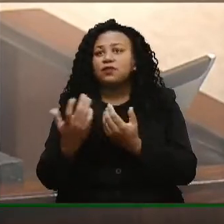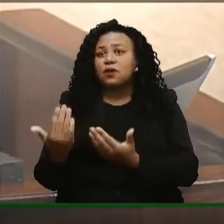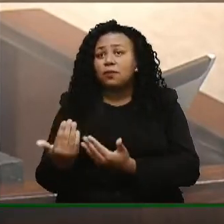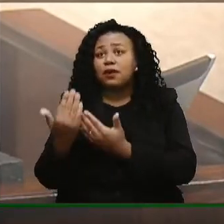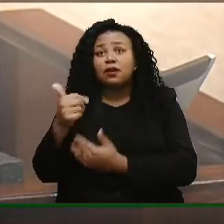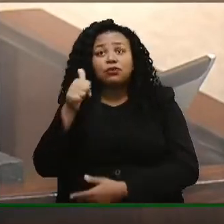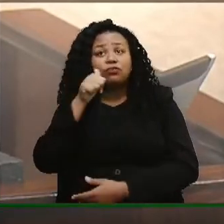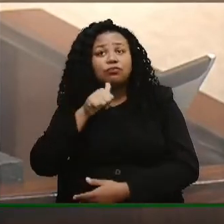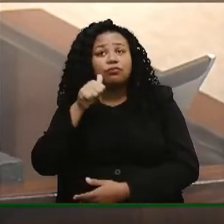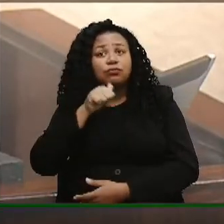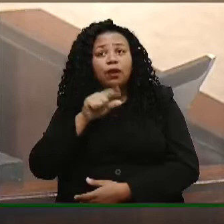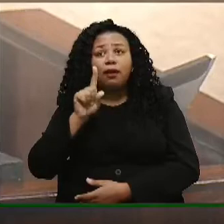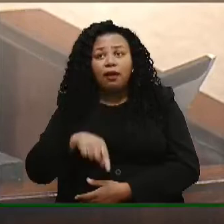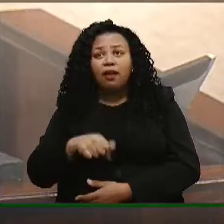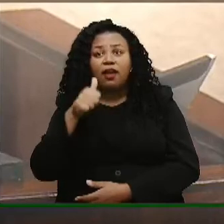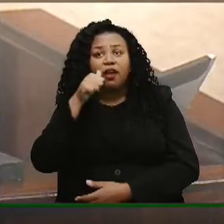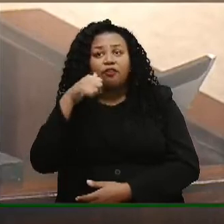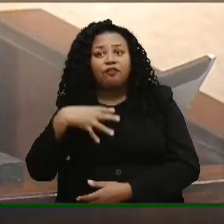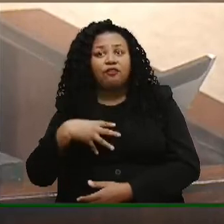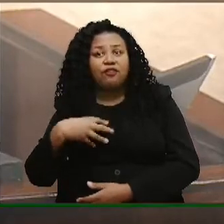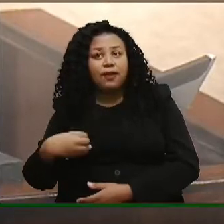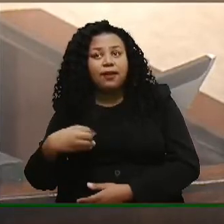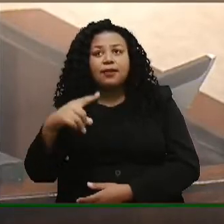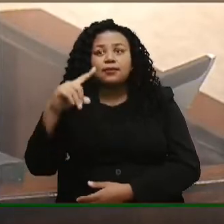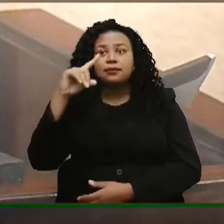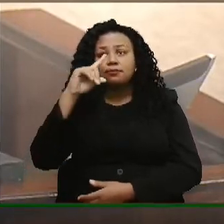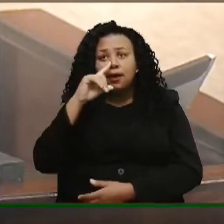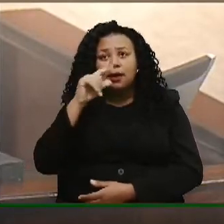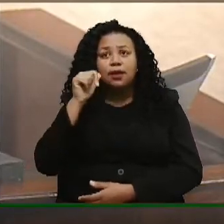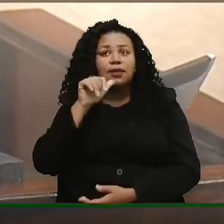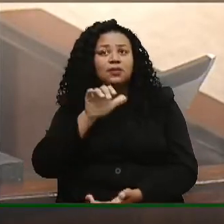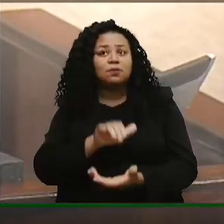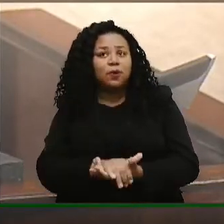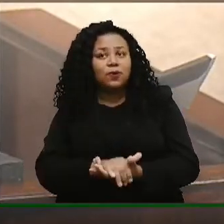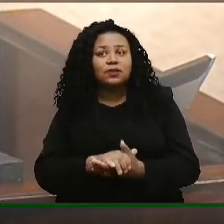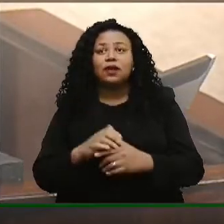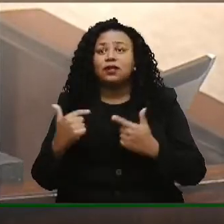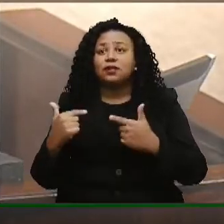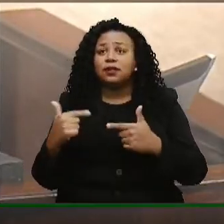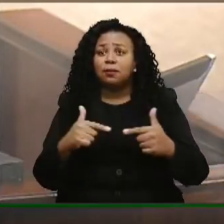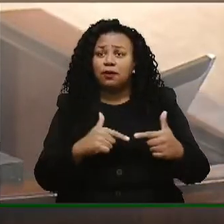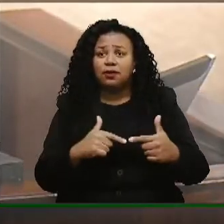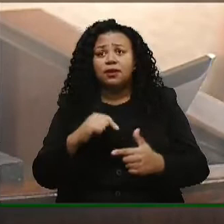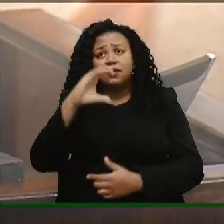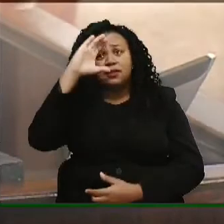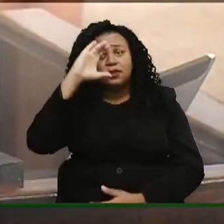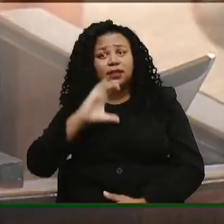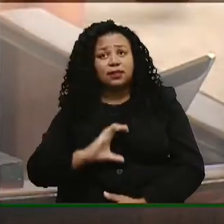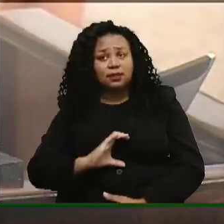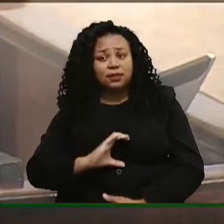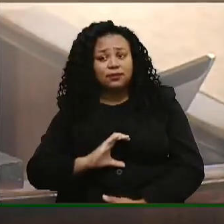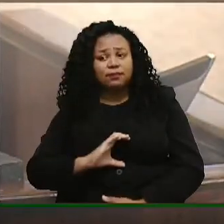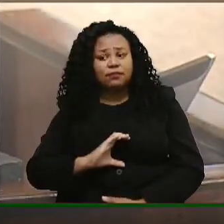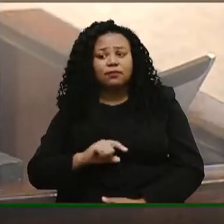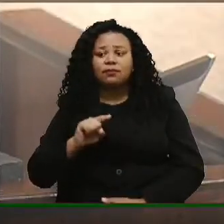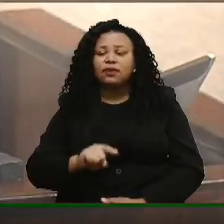estas mulheres que são filhas, mães, esposas, trabalhadoras, cidadãs,